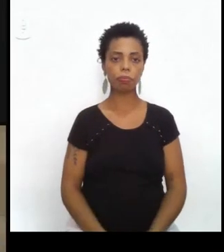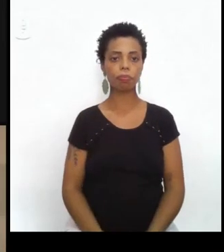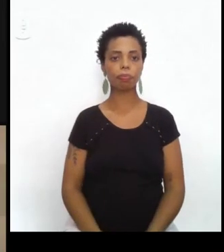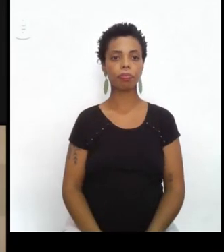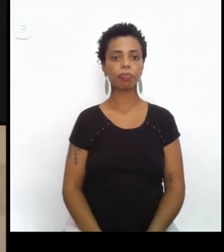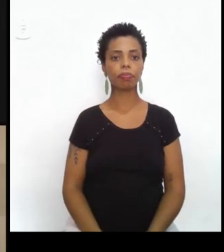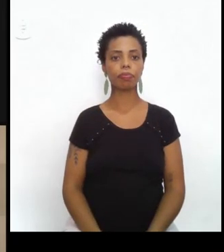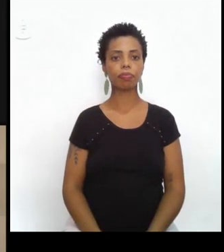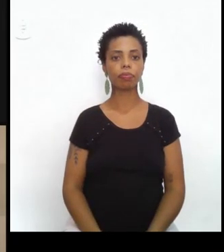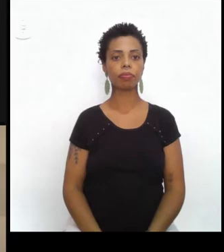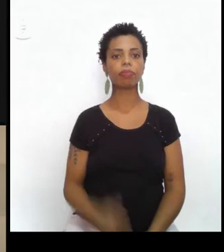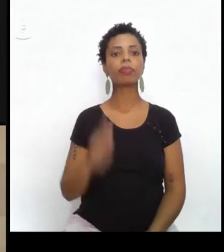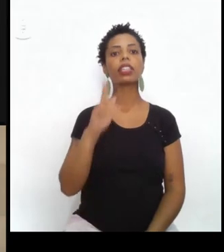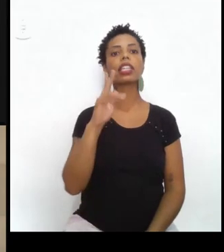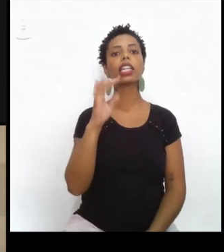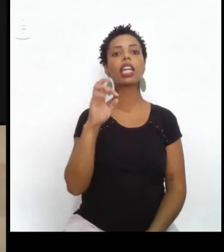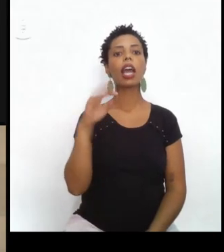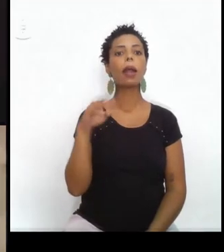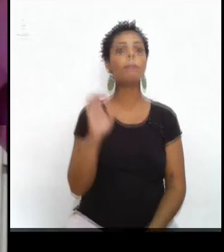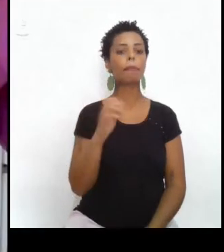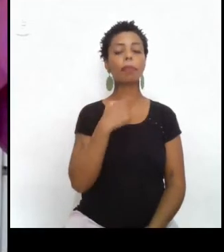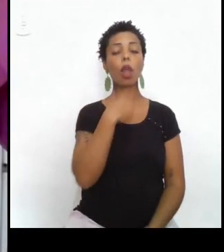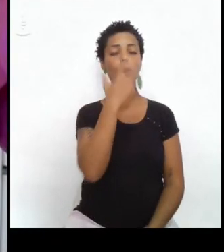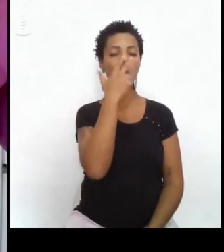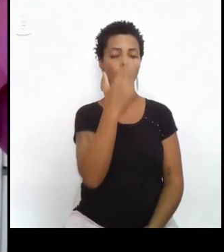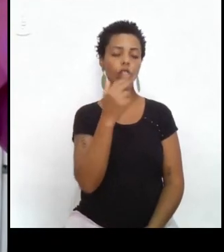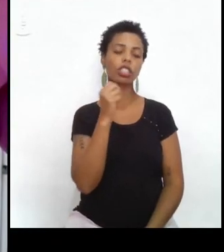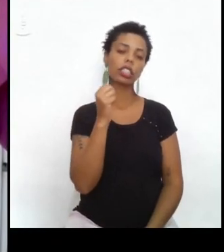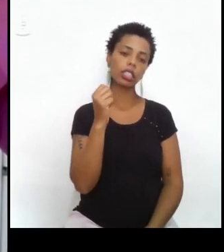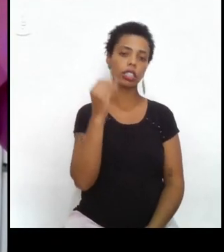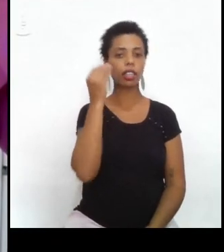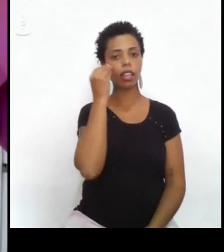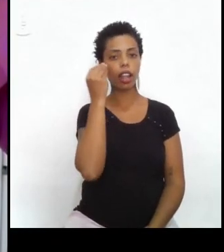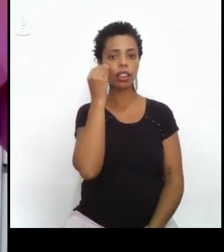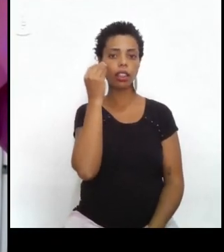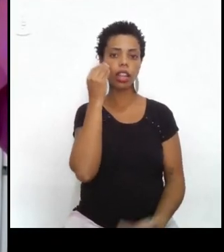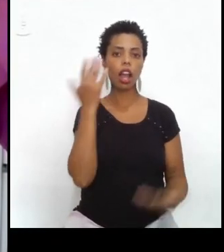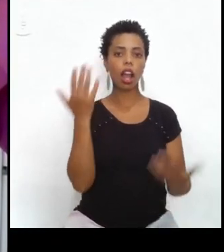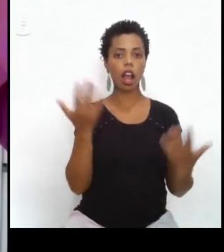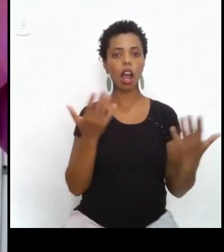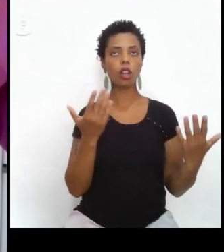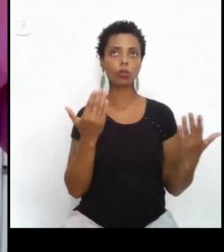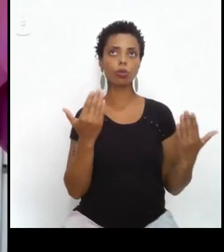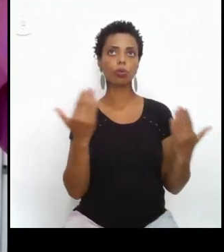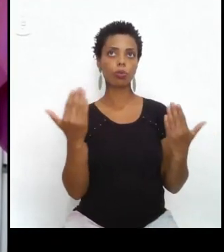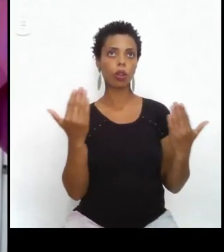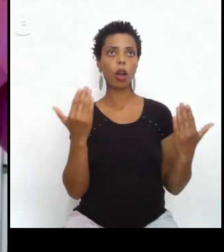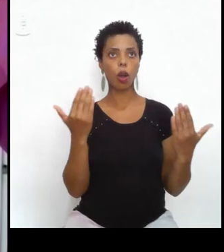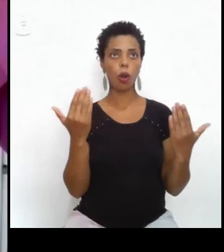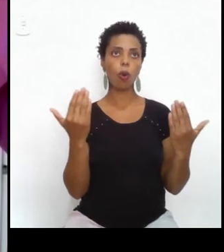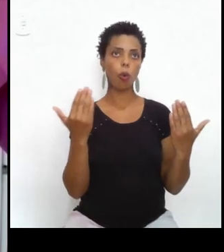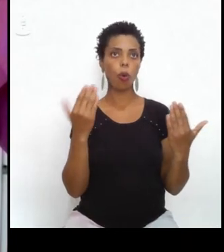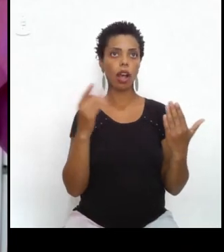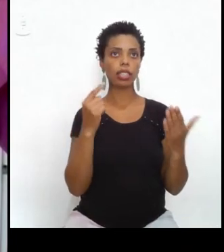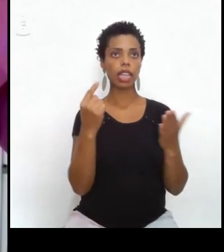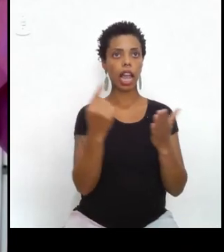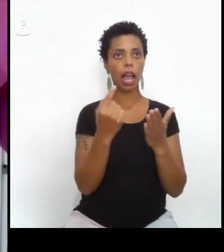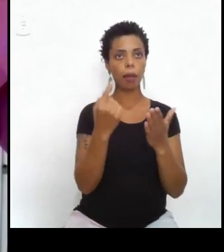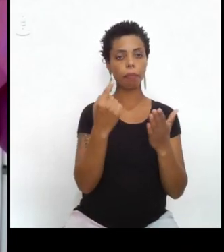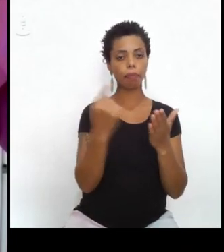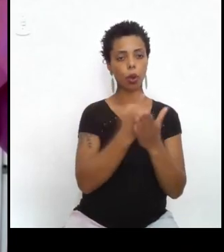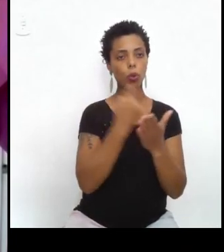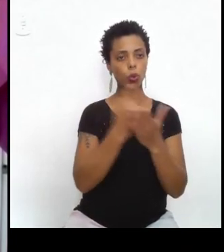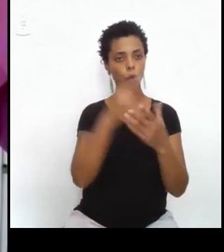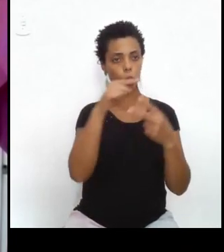a mulher me acha que é tentando fazer né Alelo questões resultado